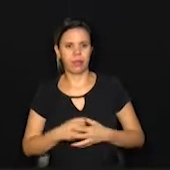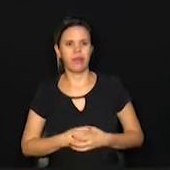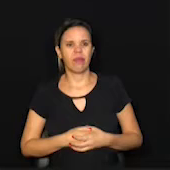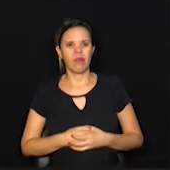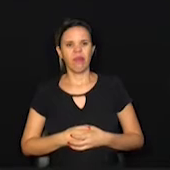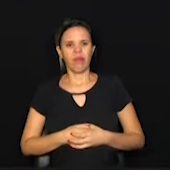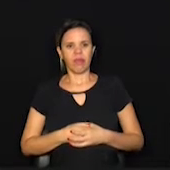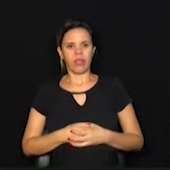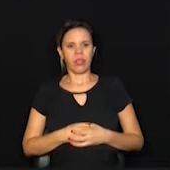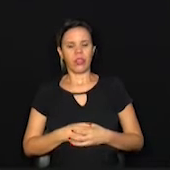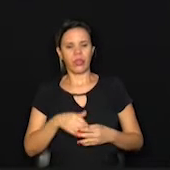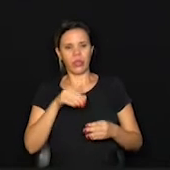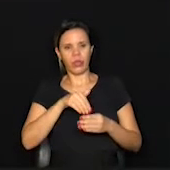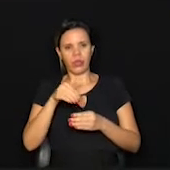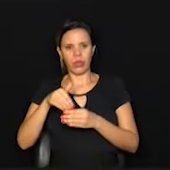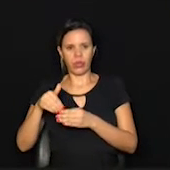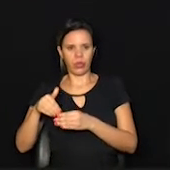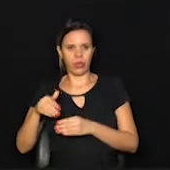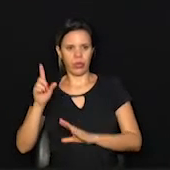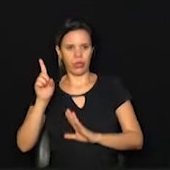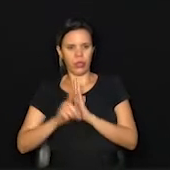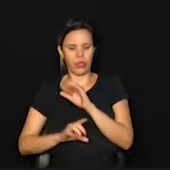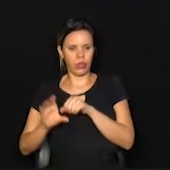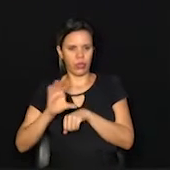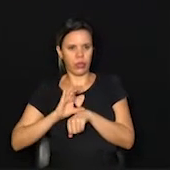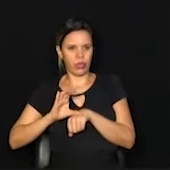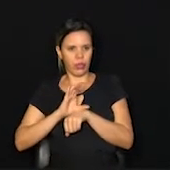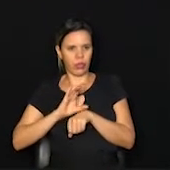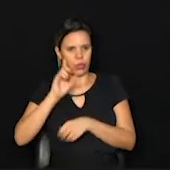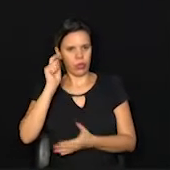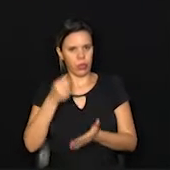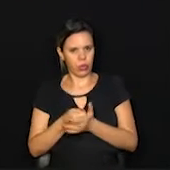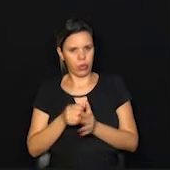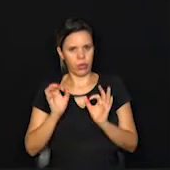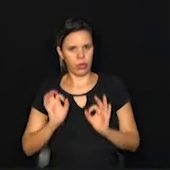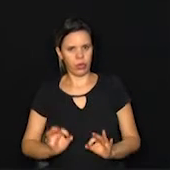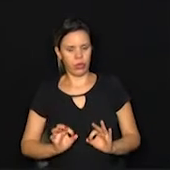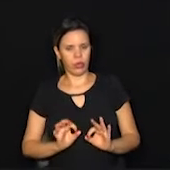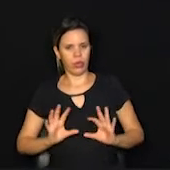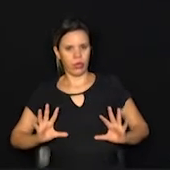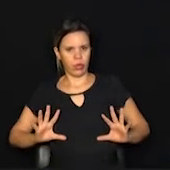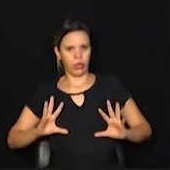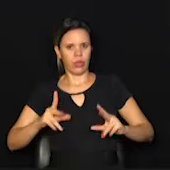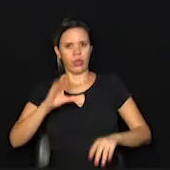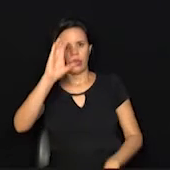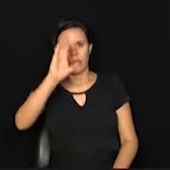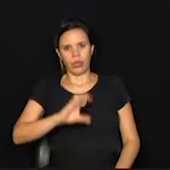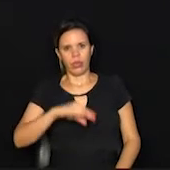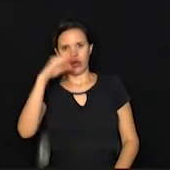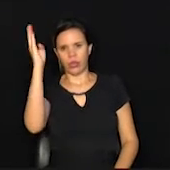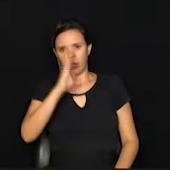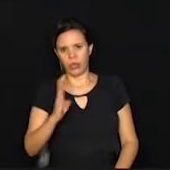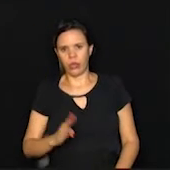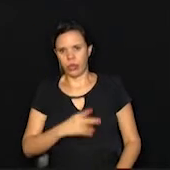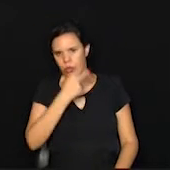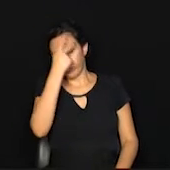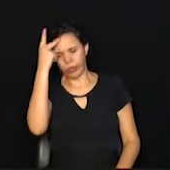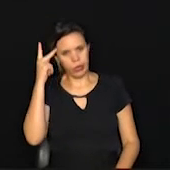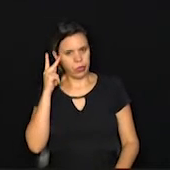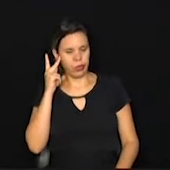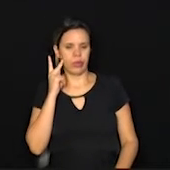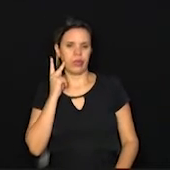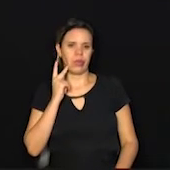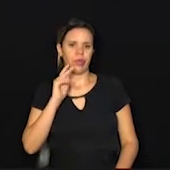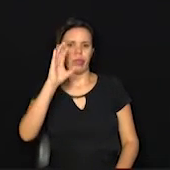pelo voto por um direito constitucionalmente garantido que é de todo cidadão brasileiro toda a pessoa na